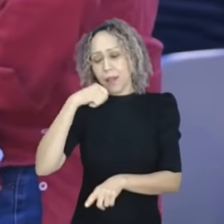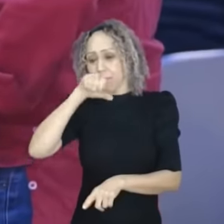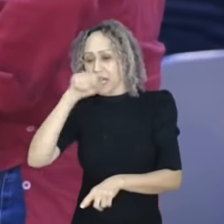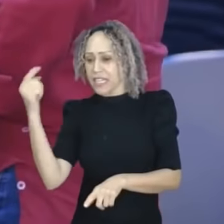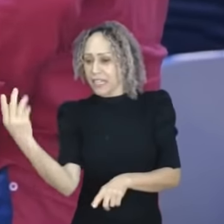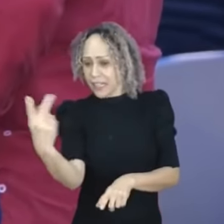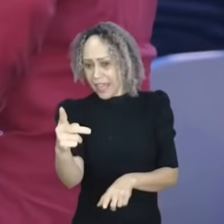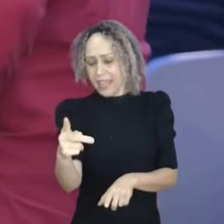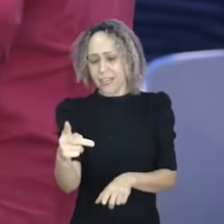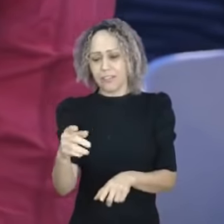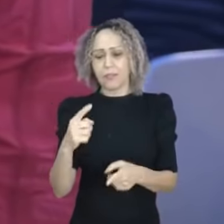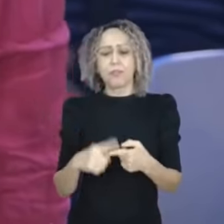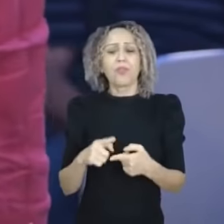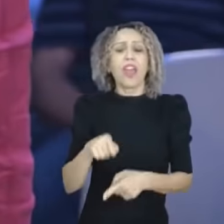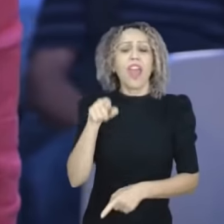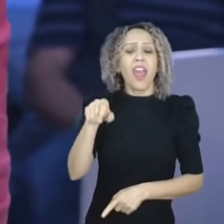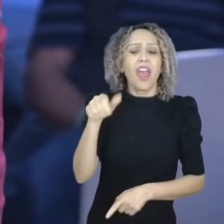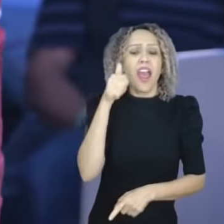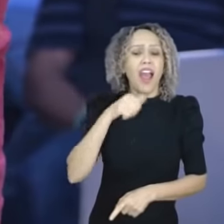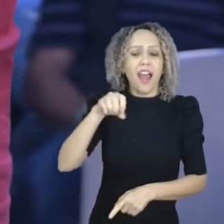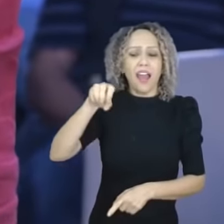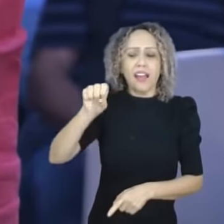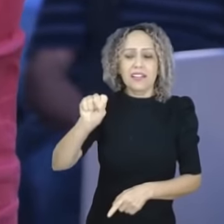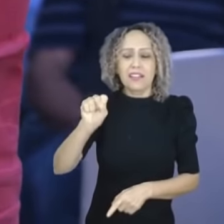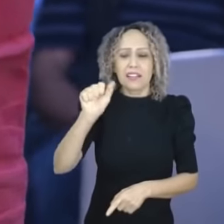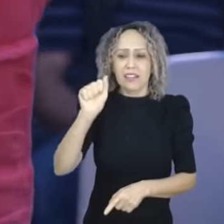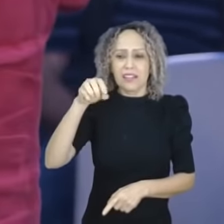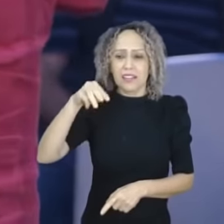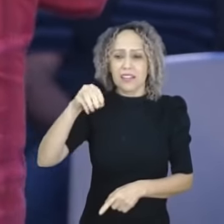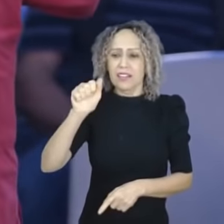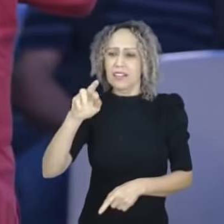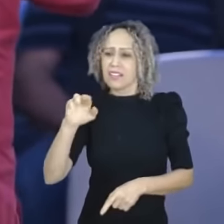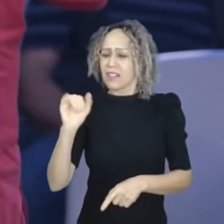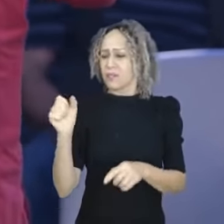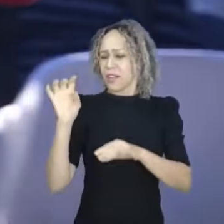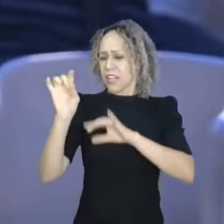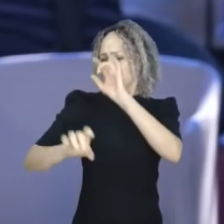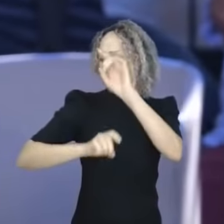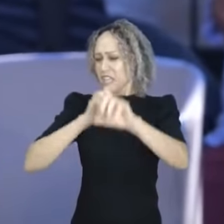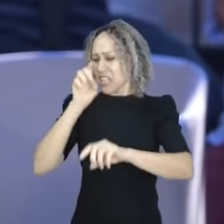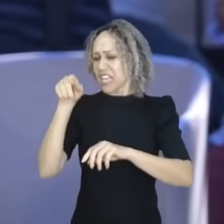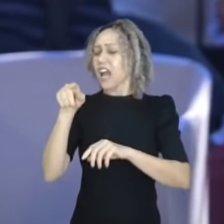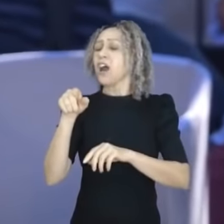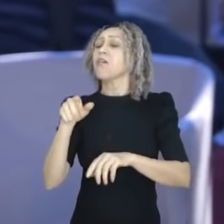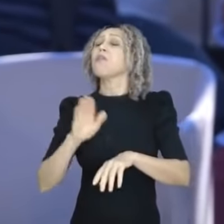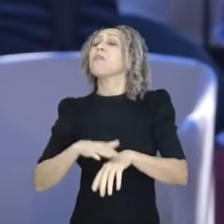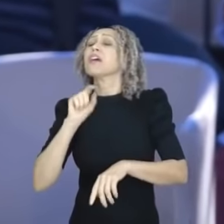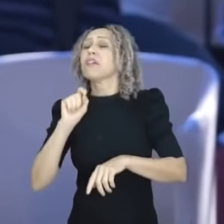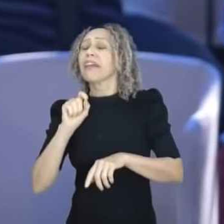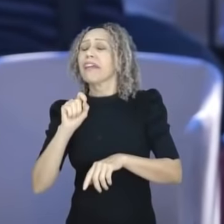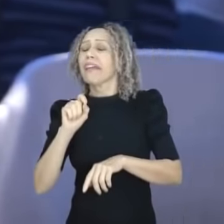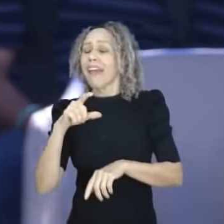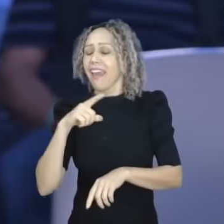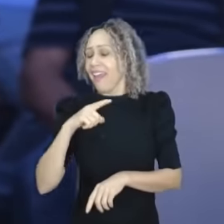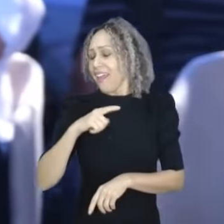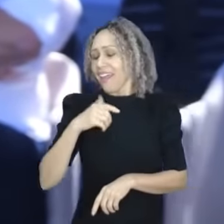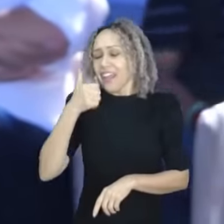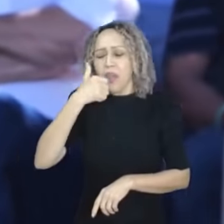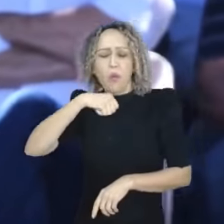de especial, mas o que ela mais tem de especial é uma mãe que é muito